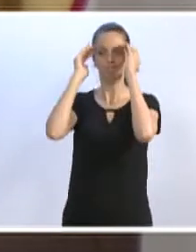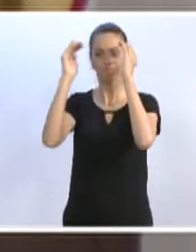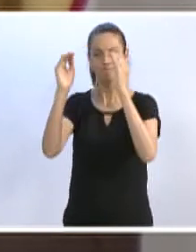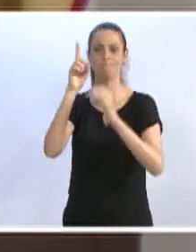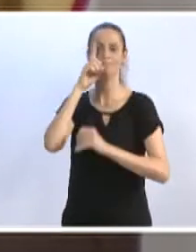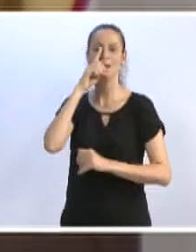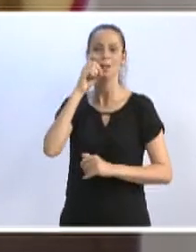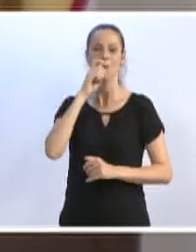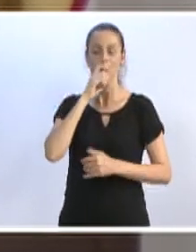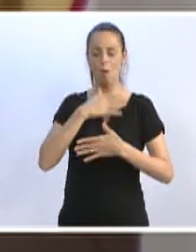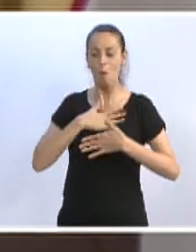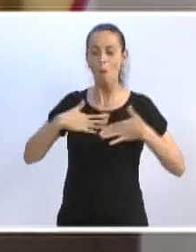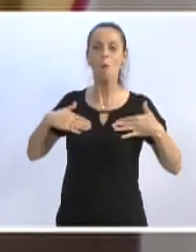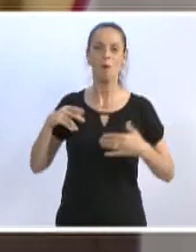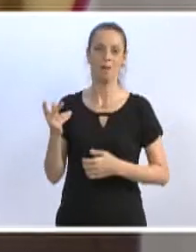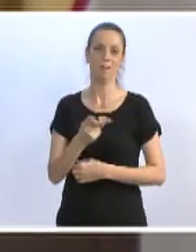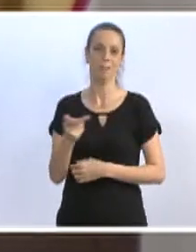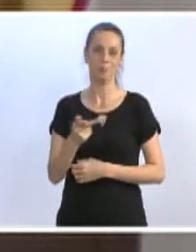longa.